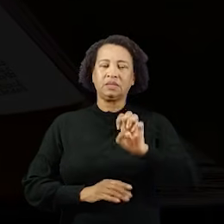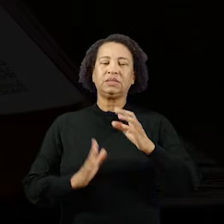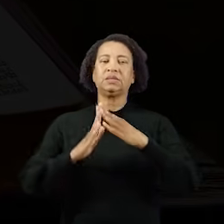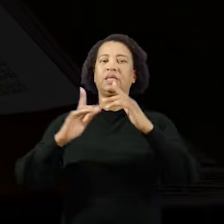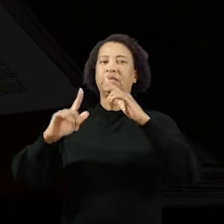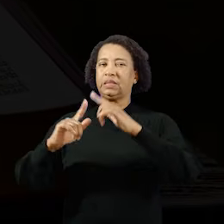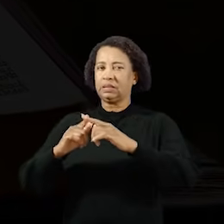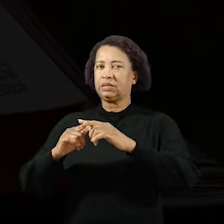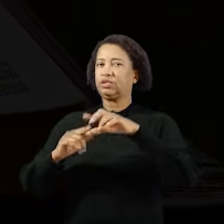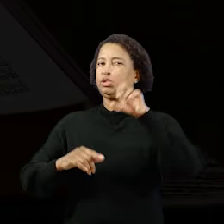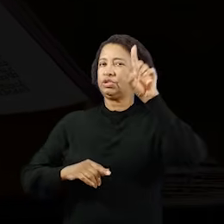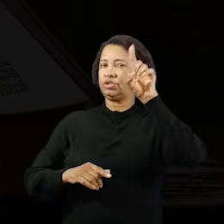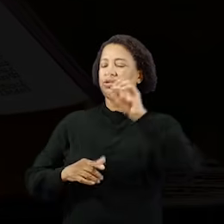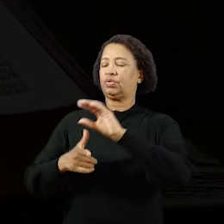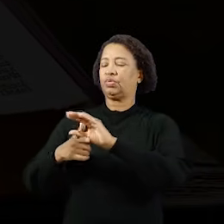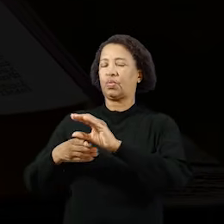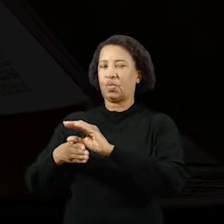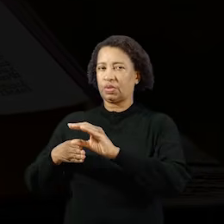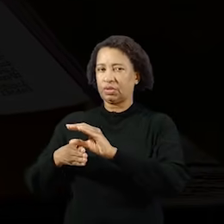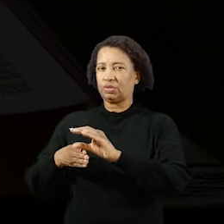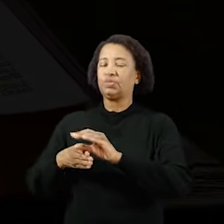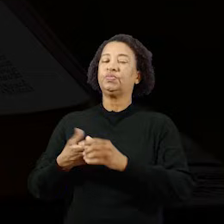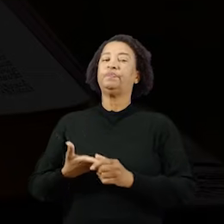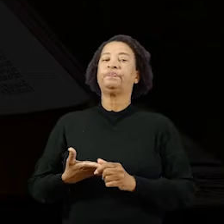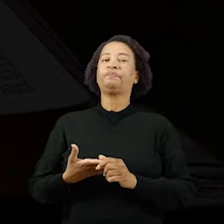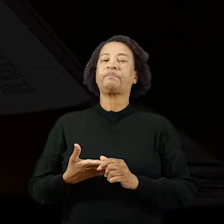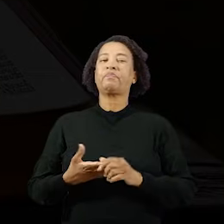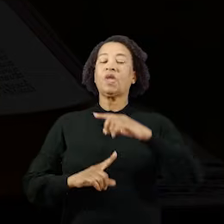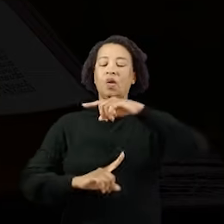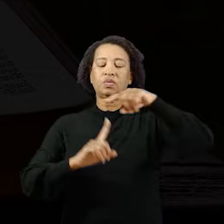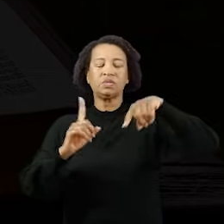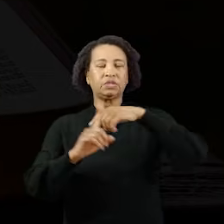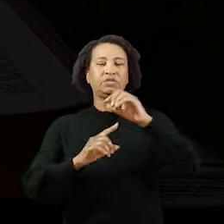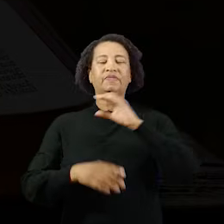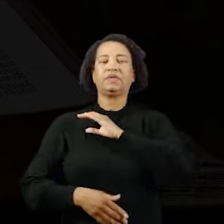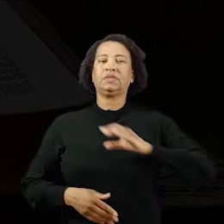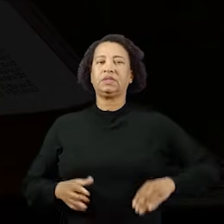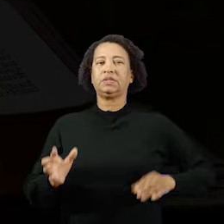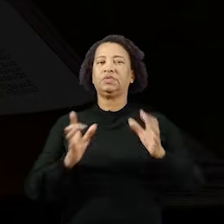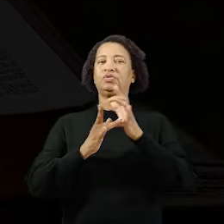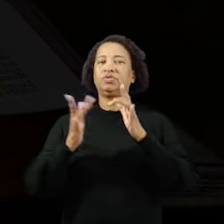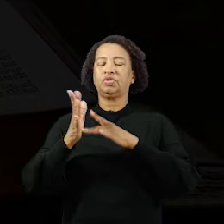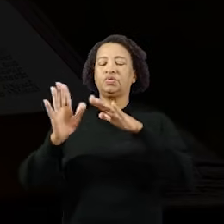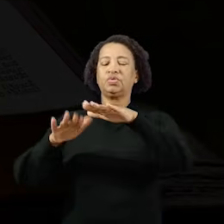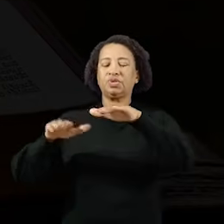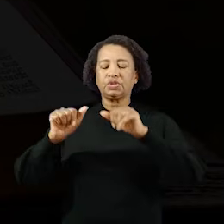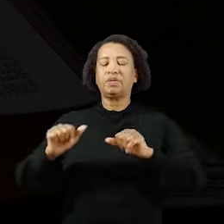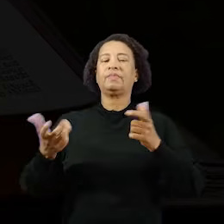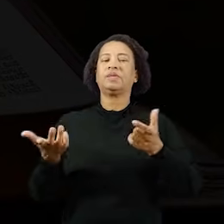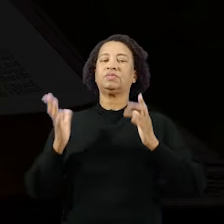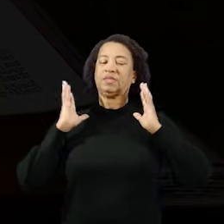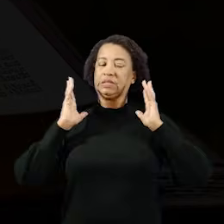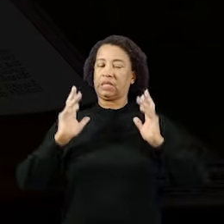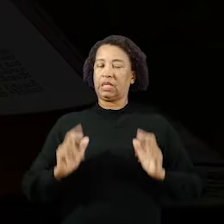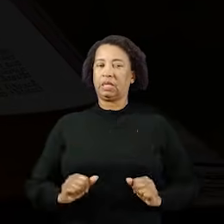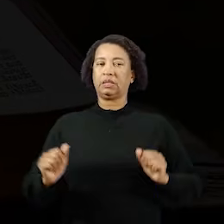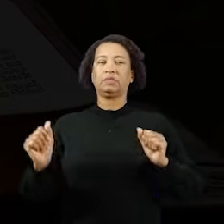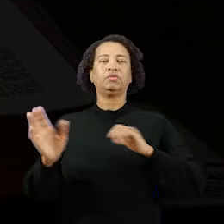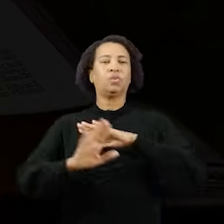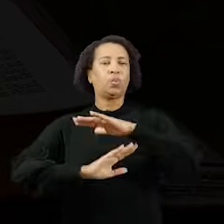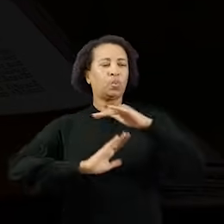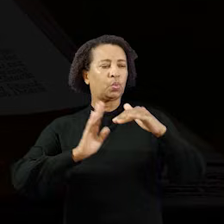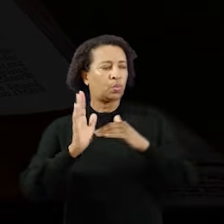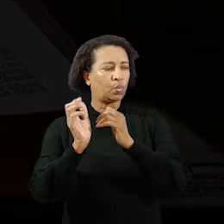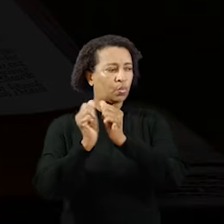de Deus que está em Corinto, aos santificados em Cristo Jesus e chamados para serem santos, juntamente com todos os que em